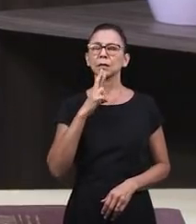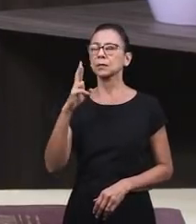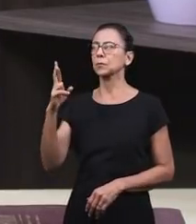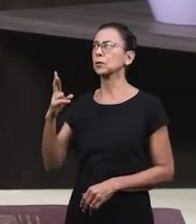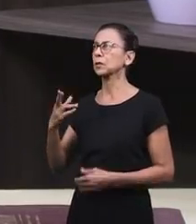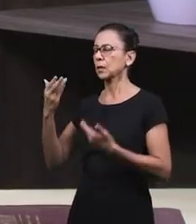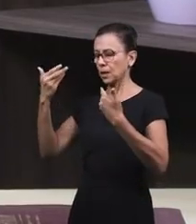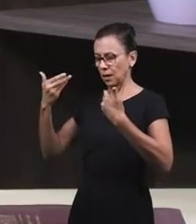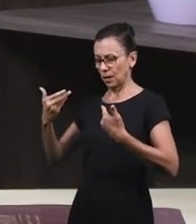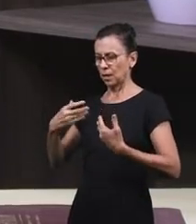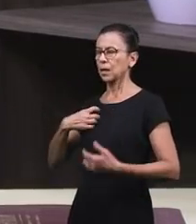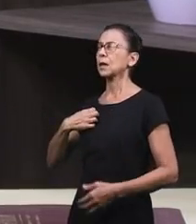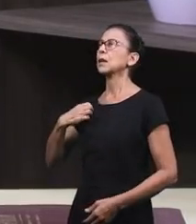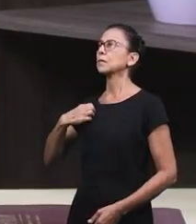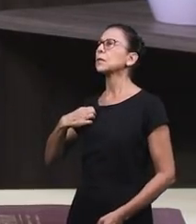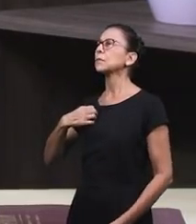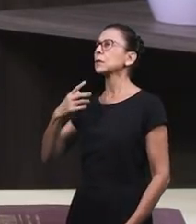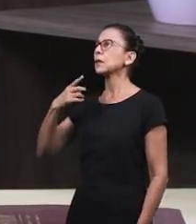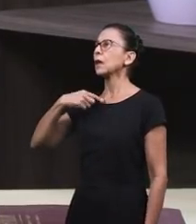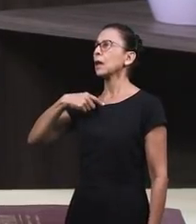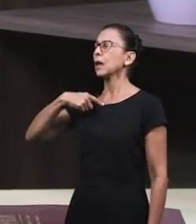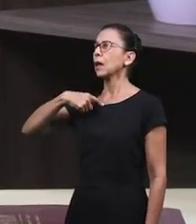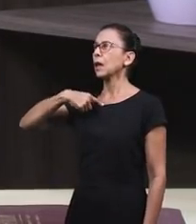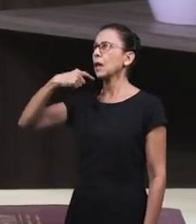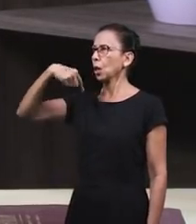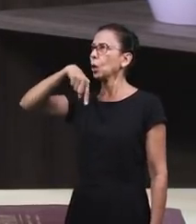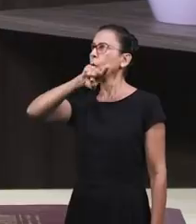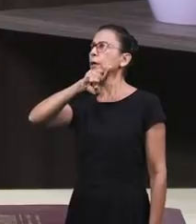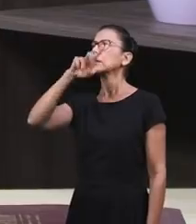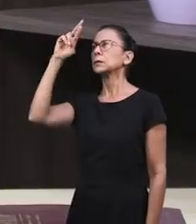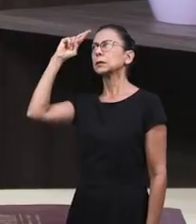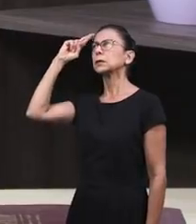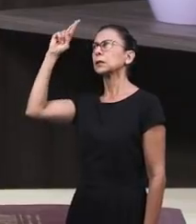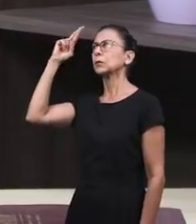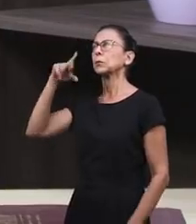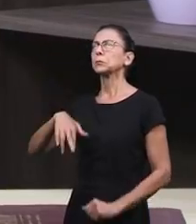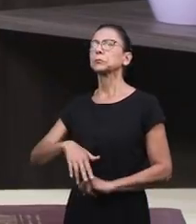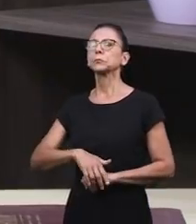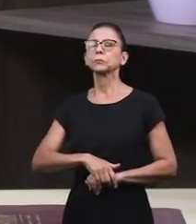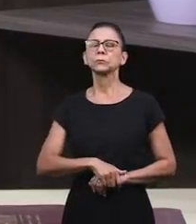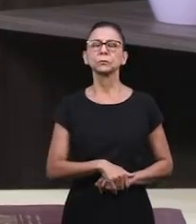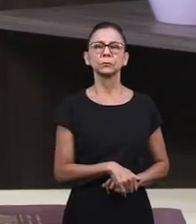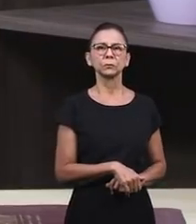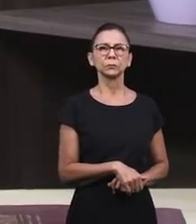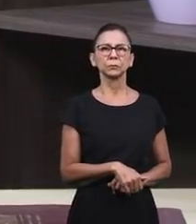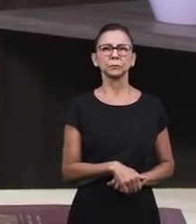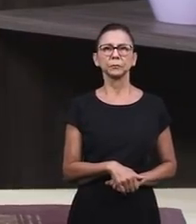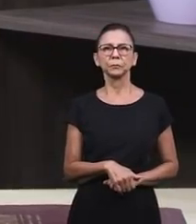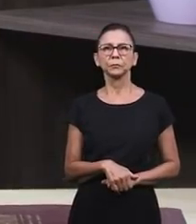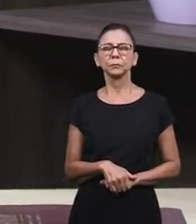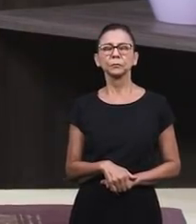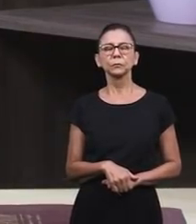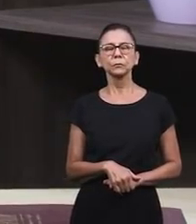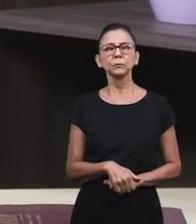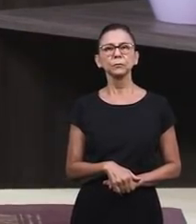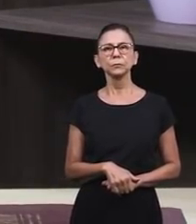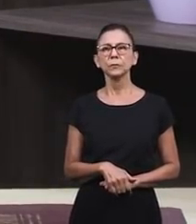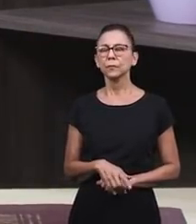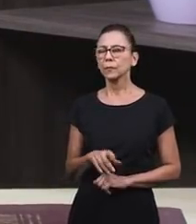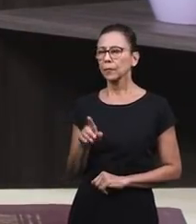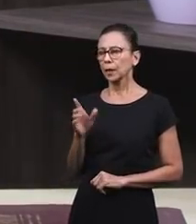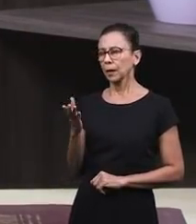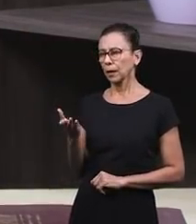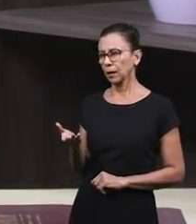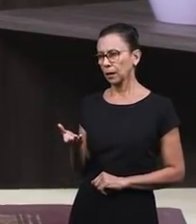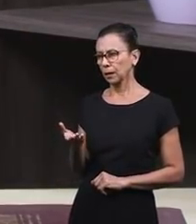aqui, envia-me a mim, é que o diz o texto da palavra do Senhor. Alexandre, a gente consegue, como